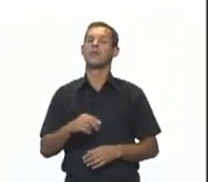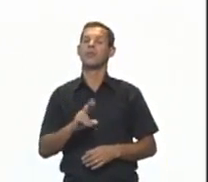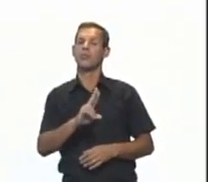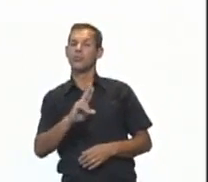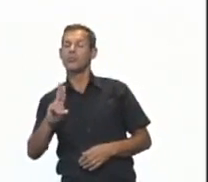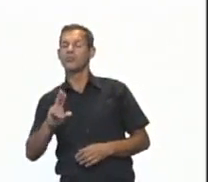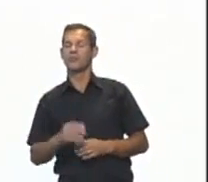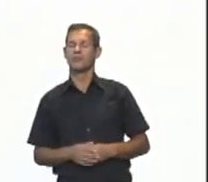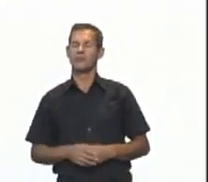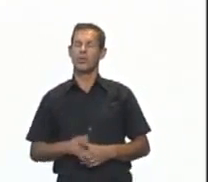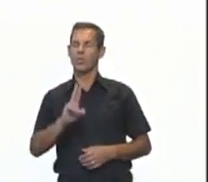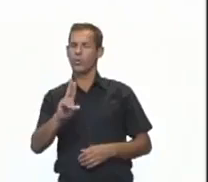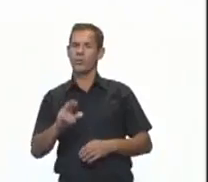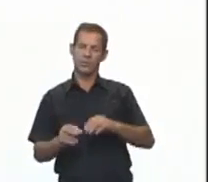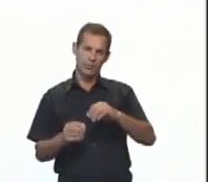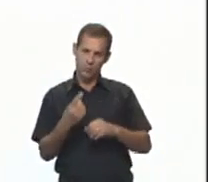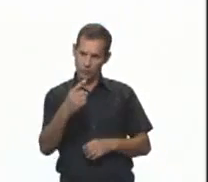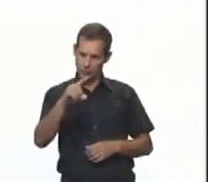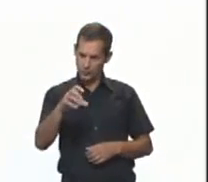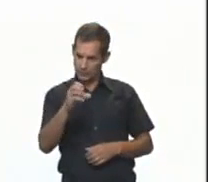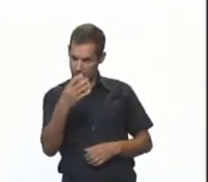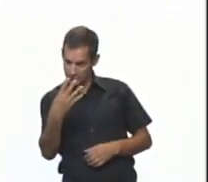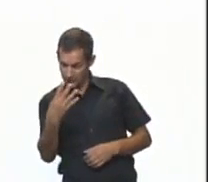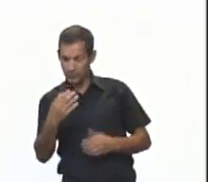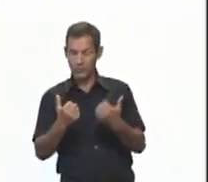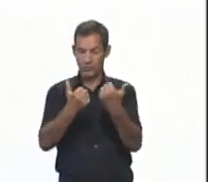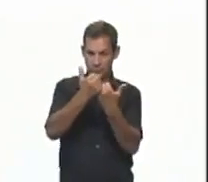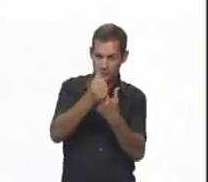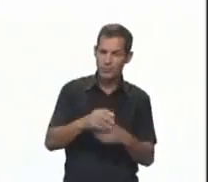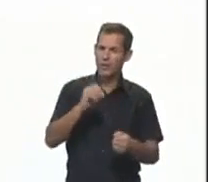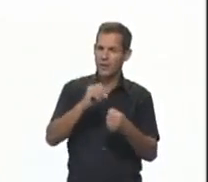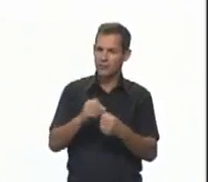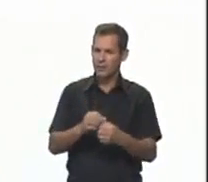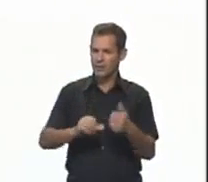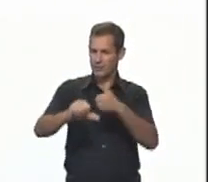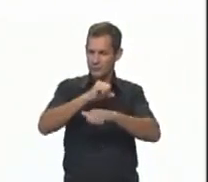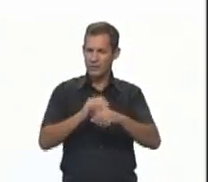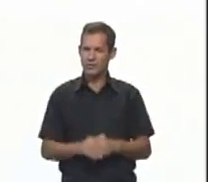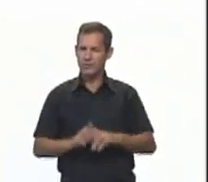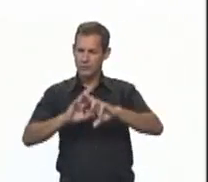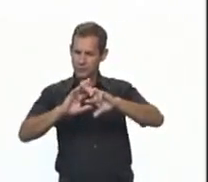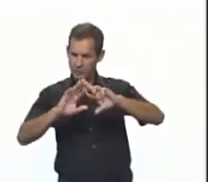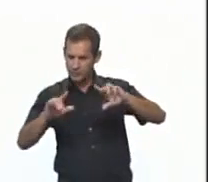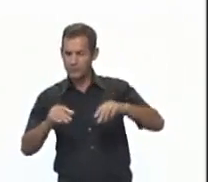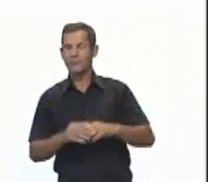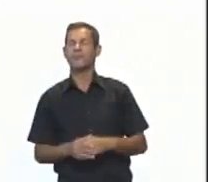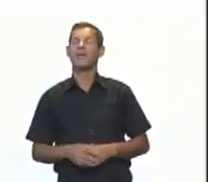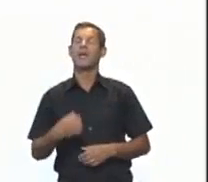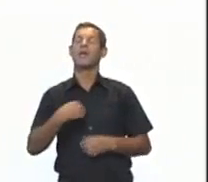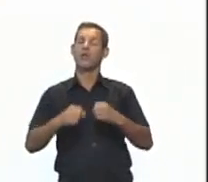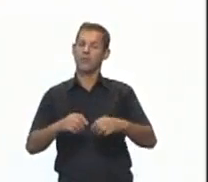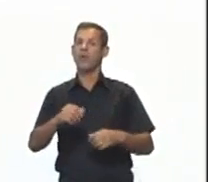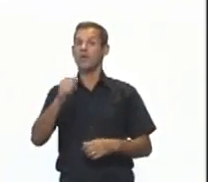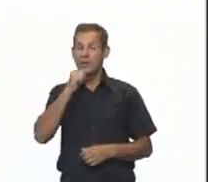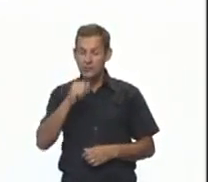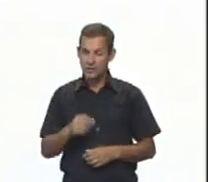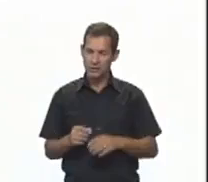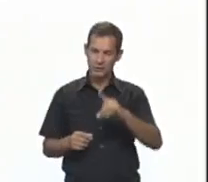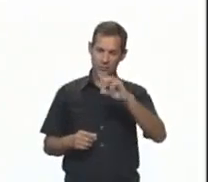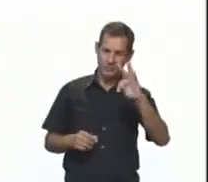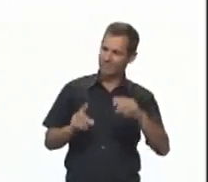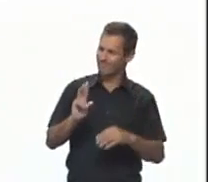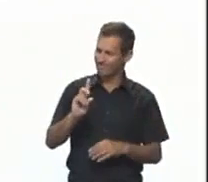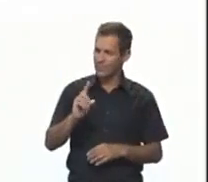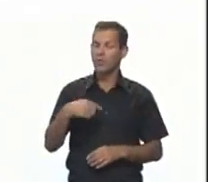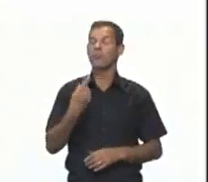Eu chamei 1,04 de u. Então, eu venho aqui e substituo, faço a minha mudança de variável. E eu posso continuar com dt? Não,